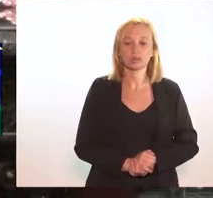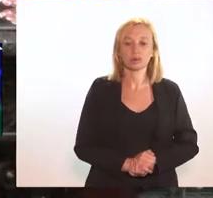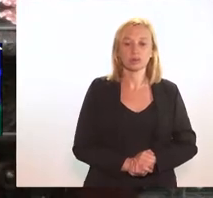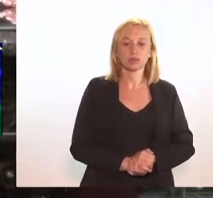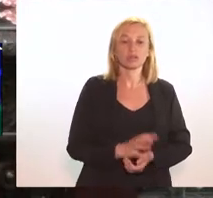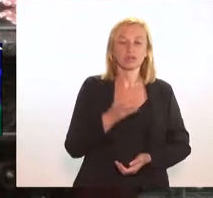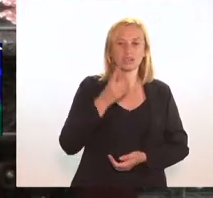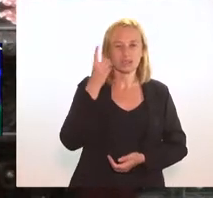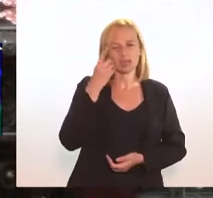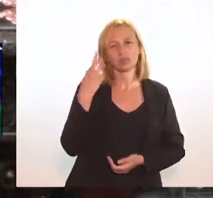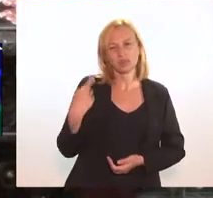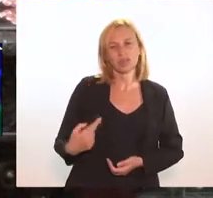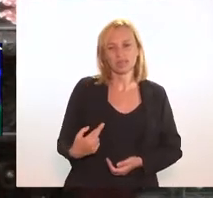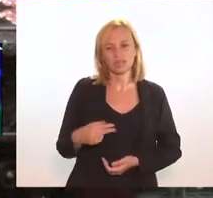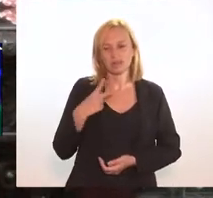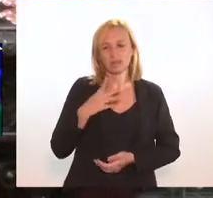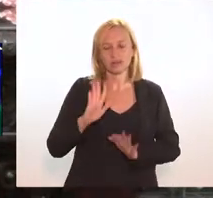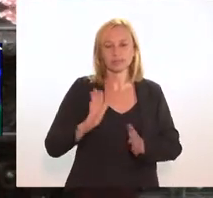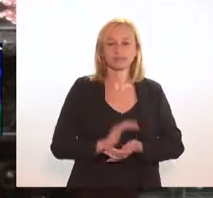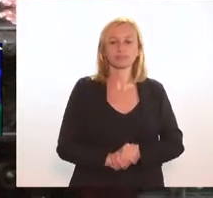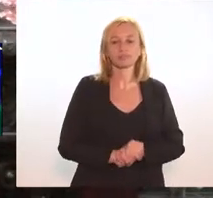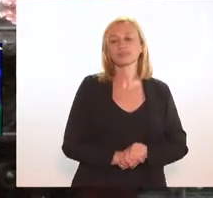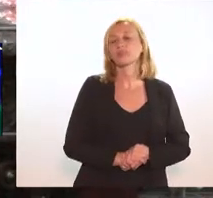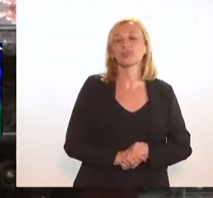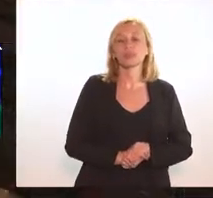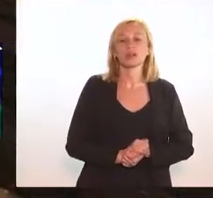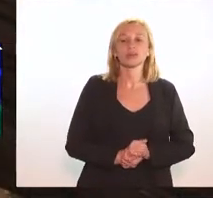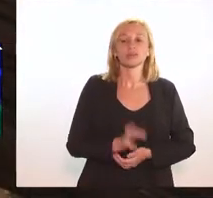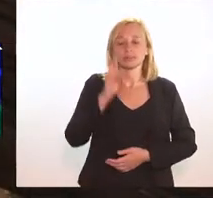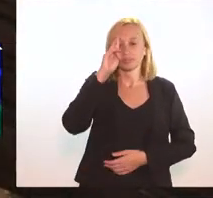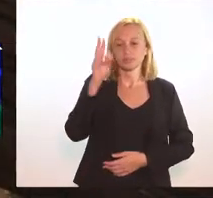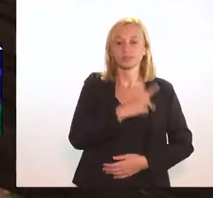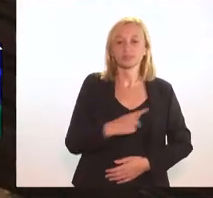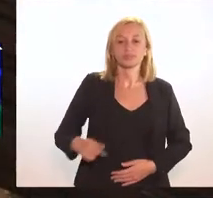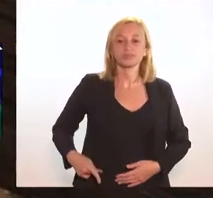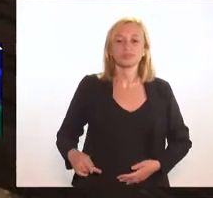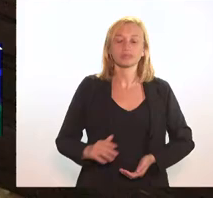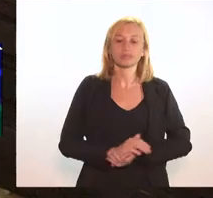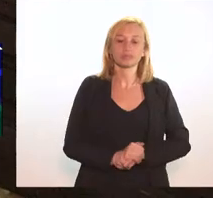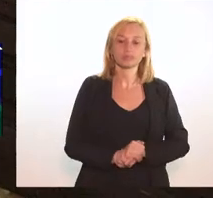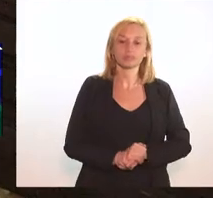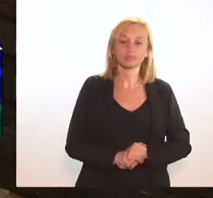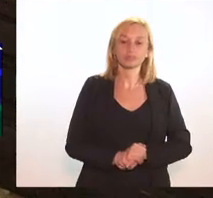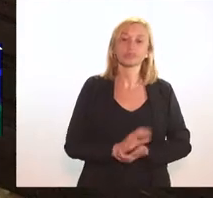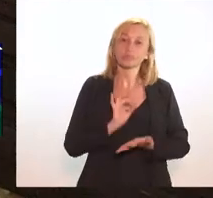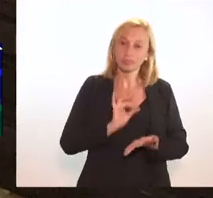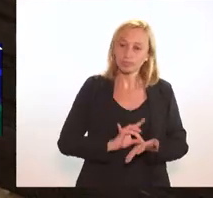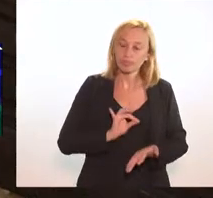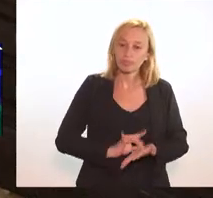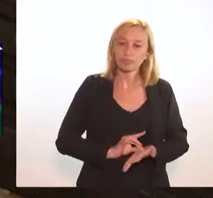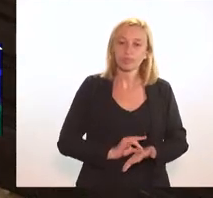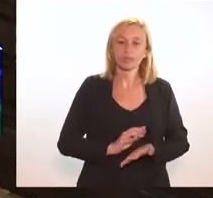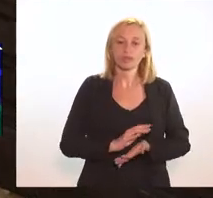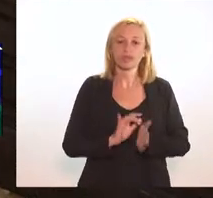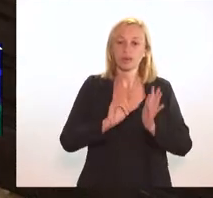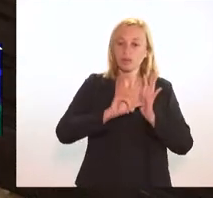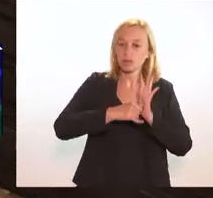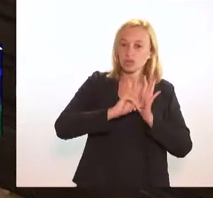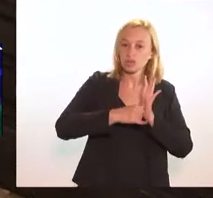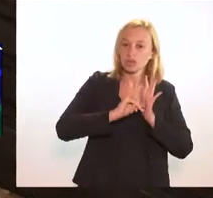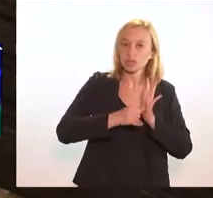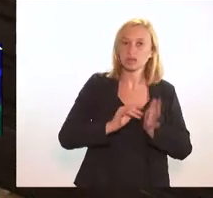Deixa a deputada falar e em seguida eu falo. Deputada Renata Souza. Senhor presidente, na verdade, o edital ele